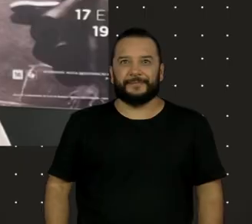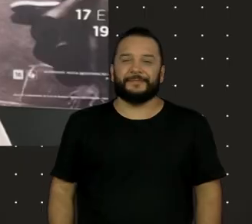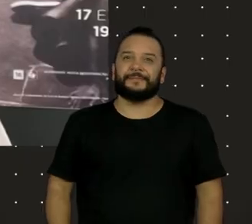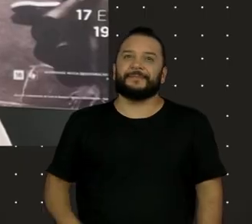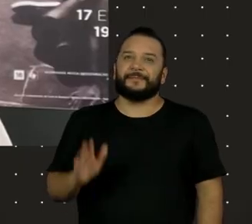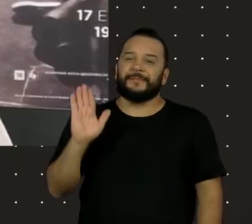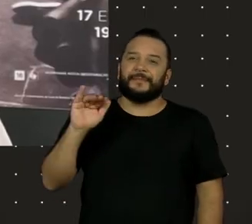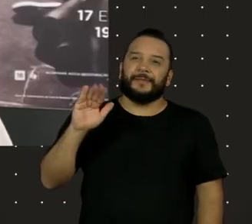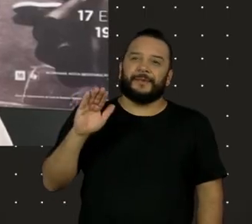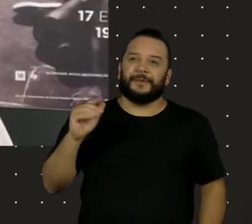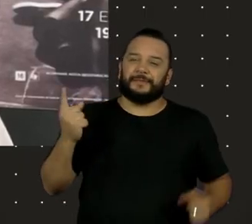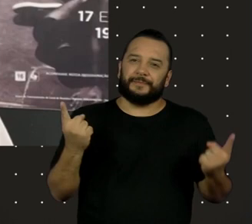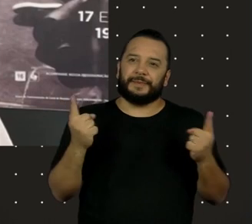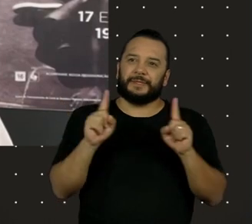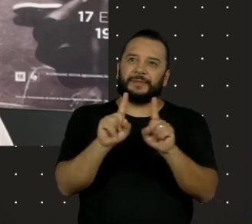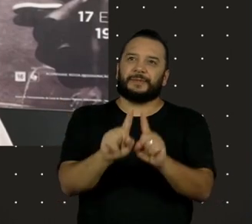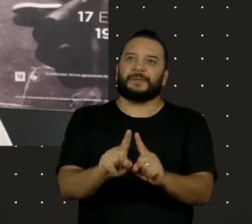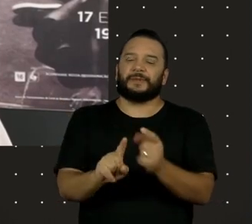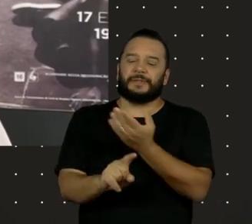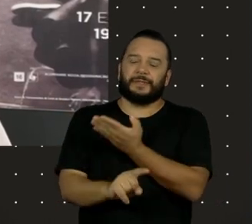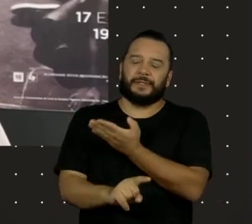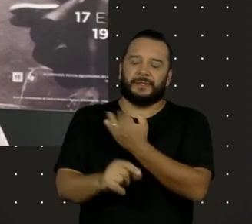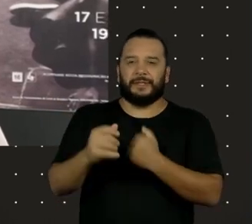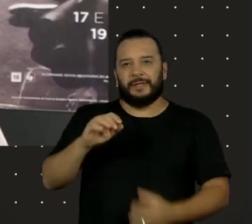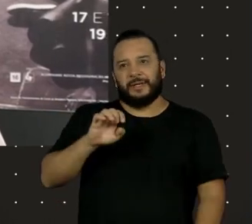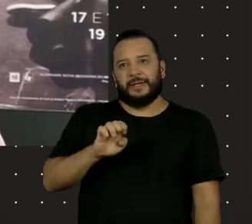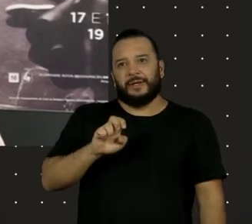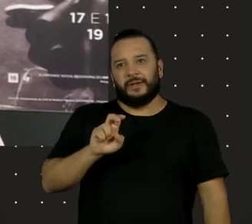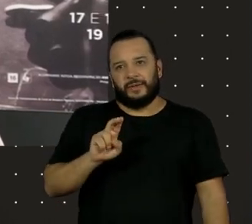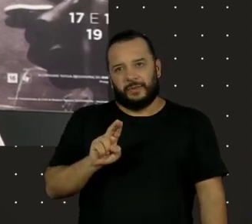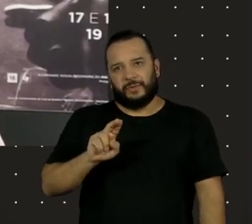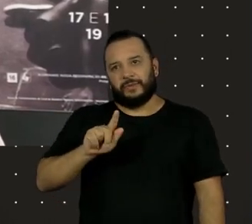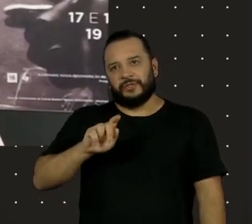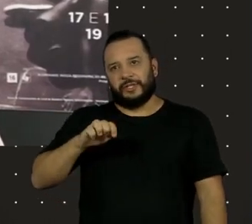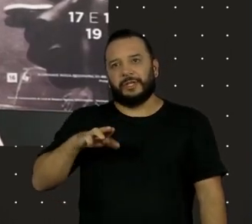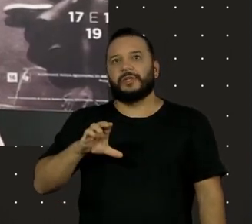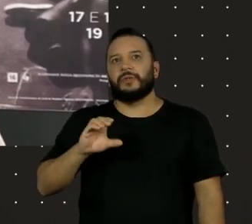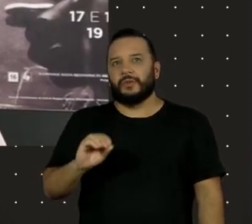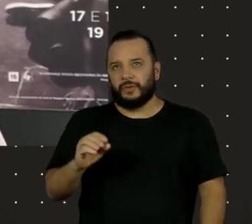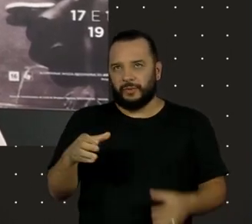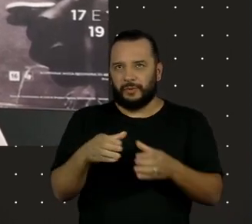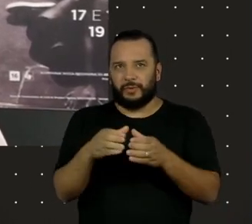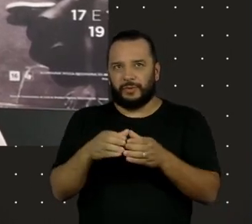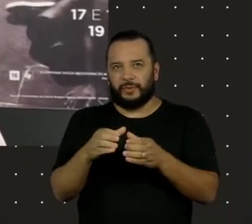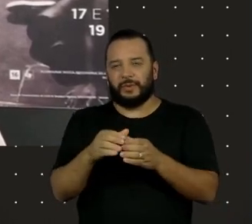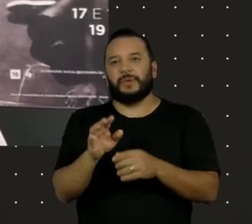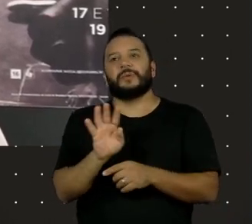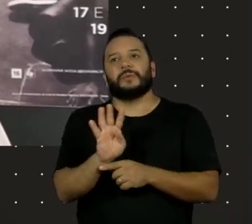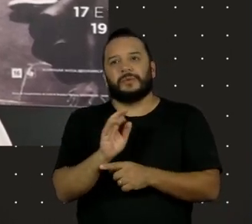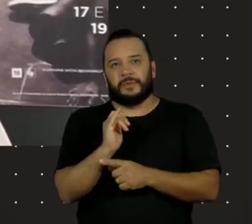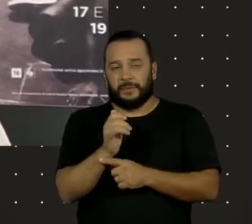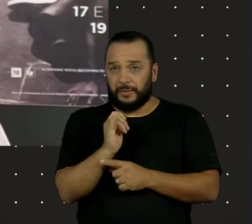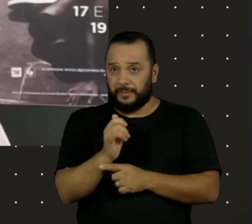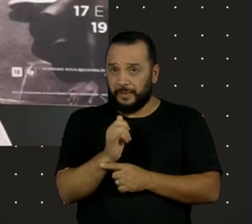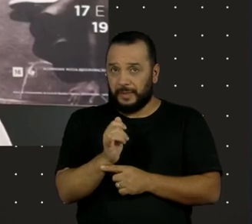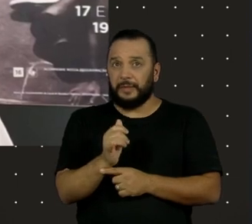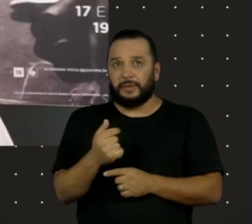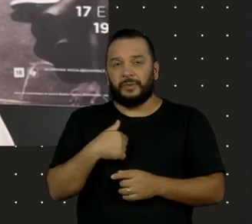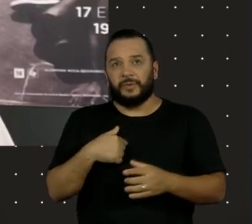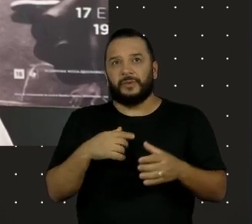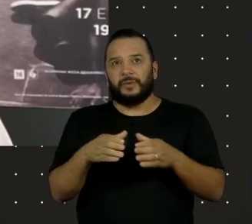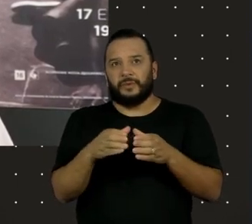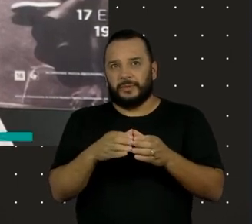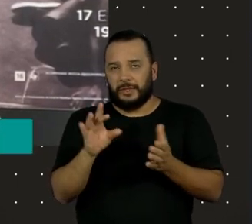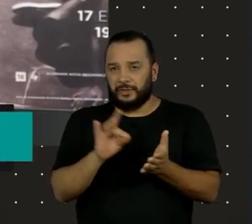Oi galera Persona eu sou Eugênio Lima do núcleo Bartolomeu depoimentos da frente 3 de fevereiro e do coletivo